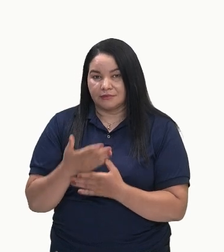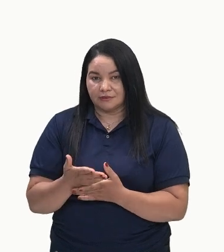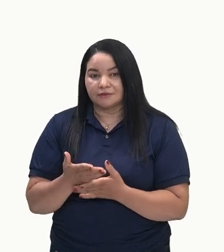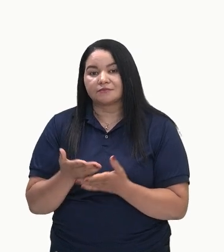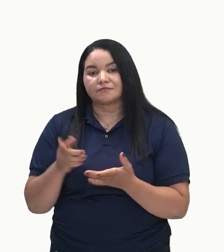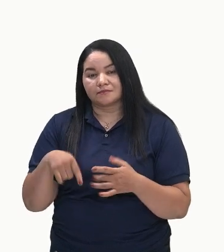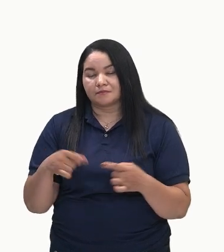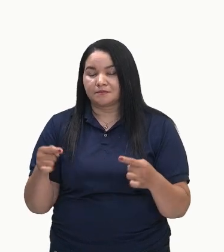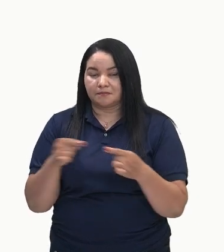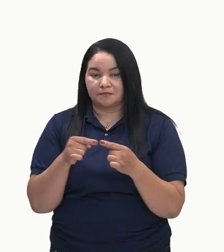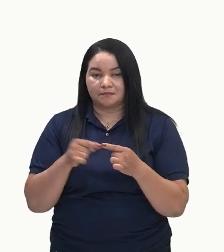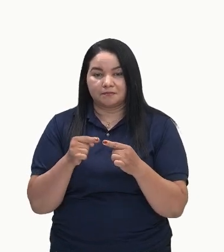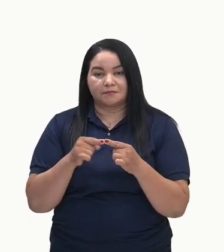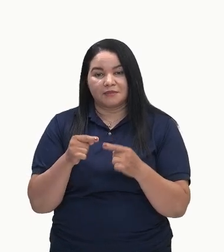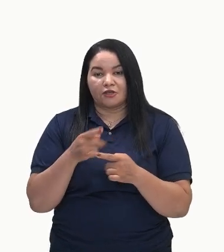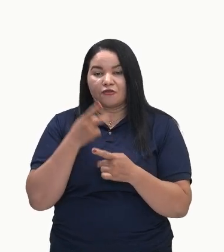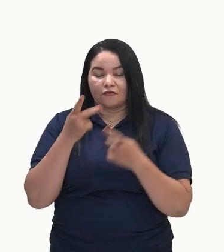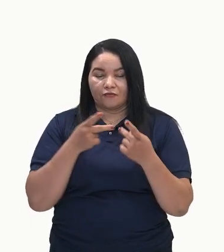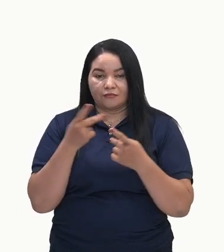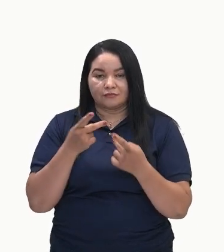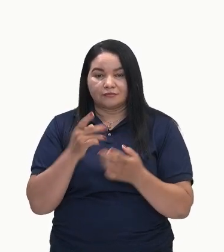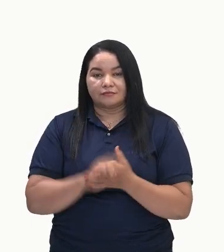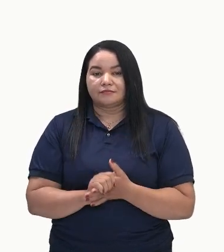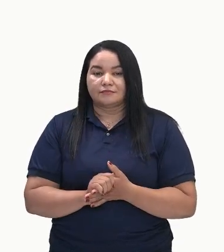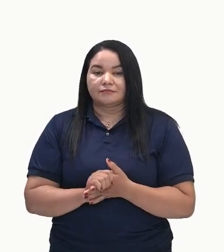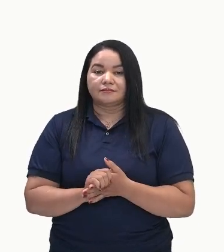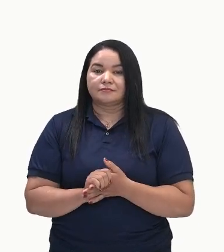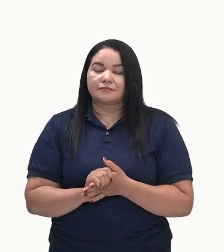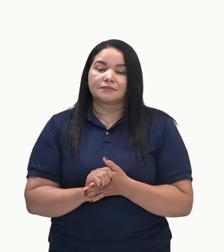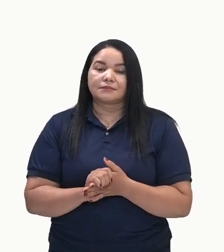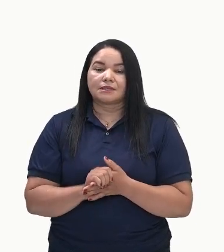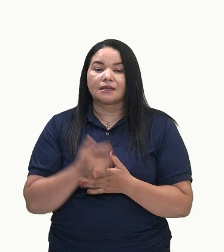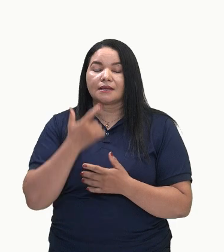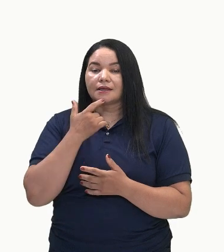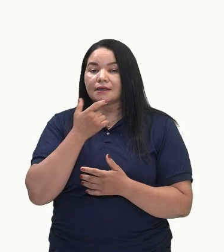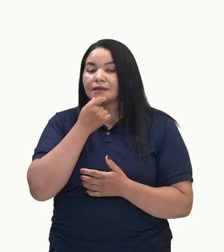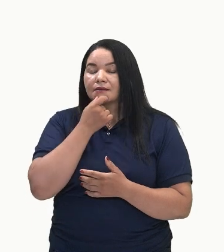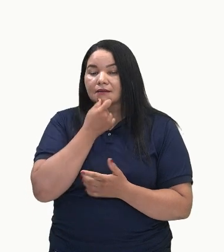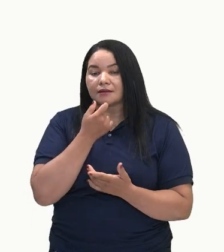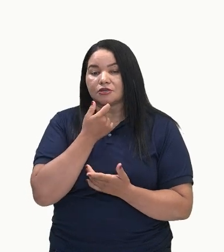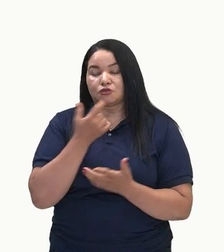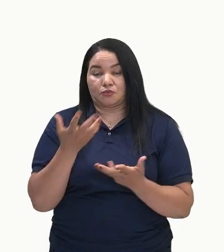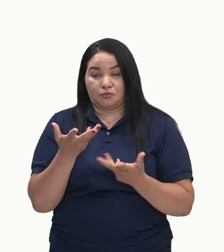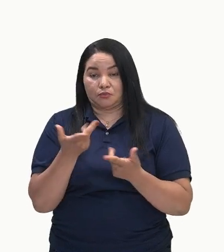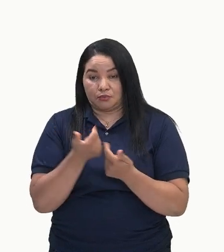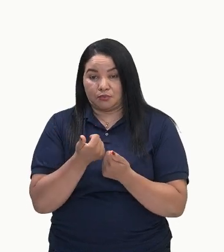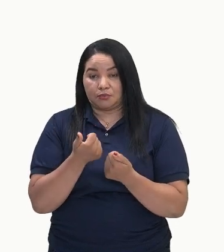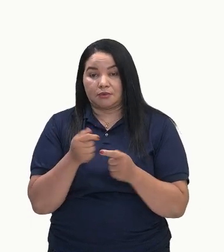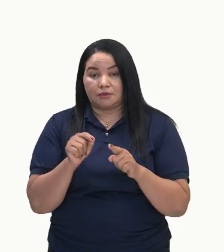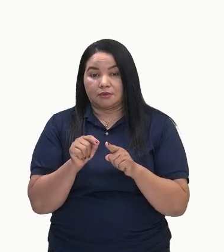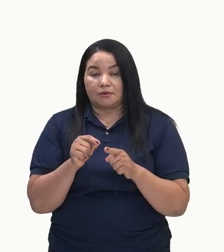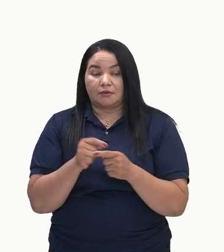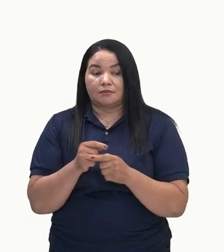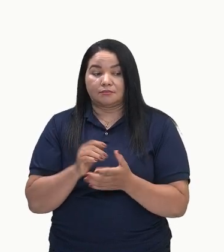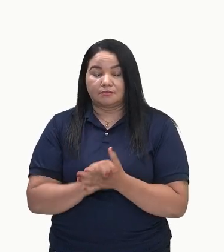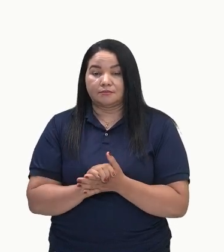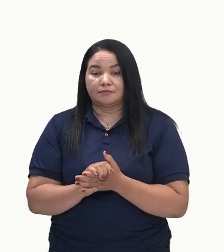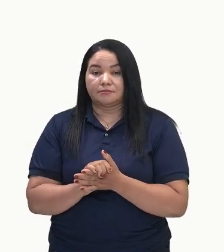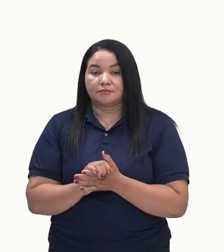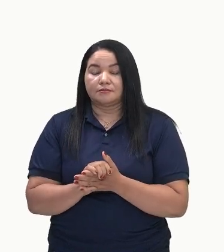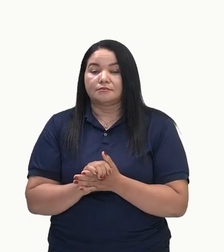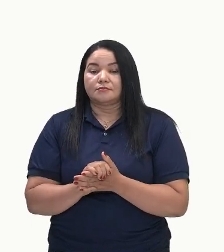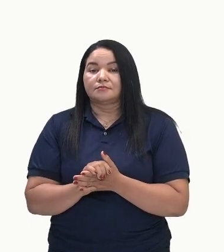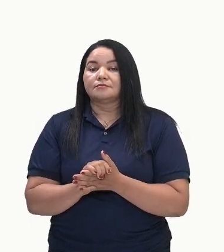tutor. Ela fala inglês fluentemente, por isso ela foi admitida, né? Ela foi empregada